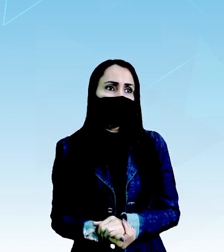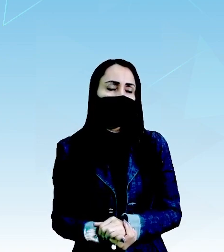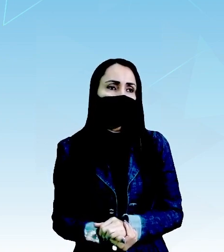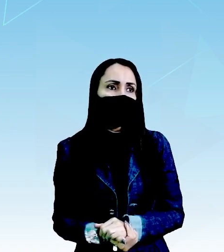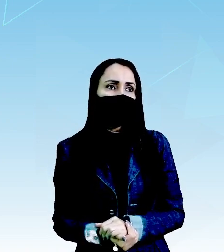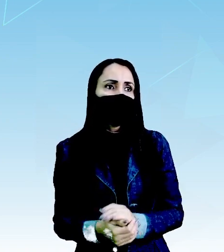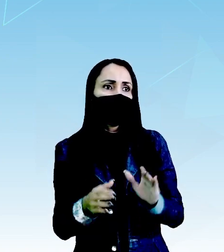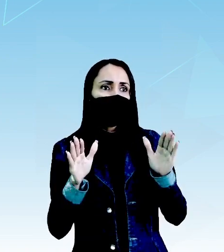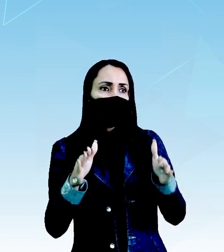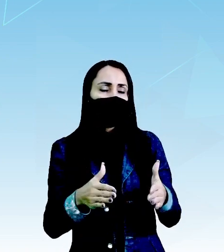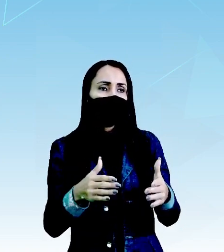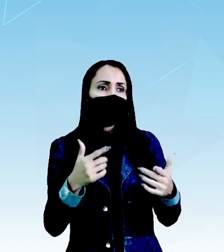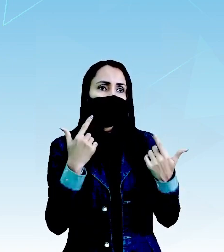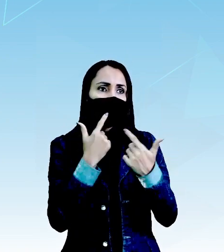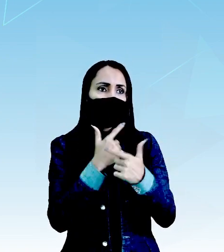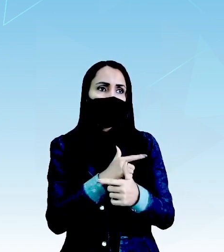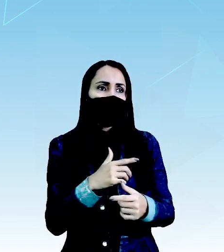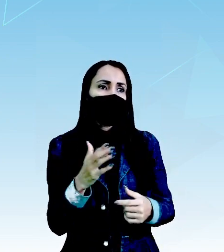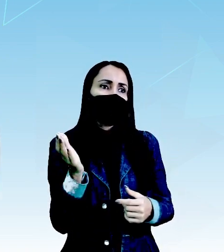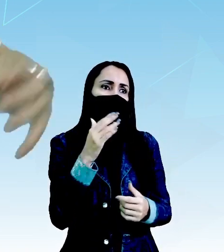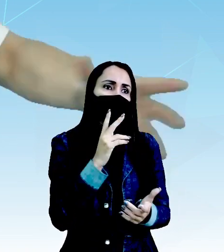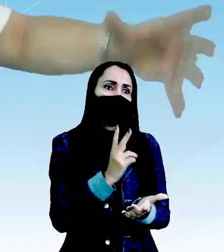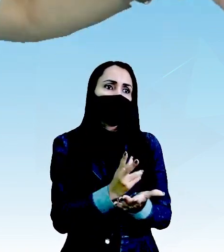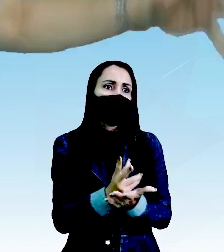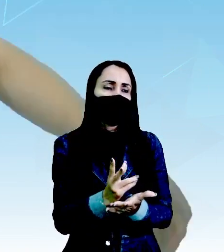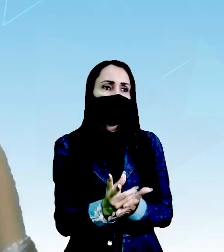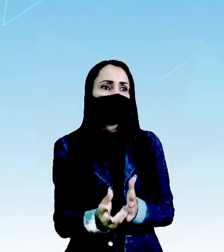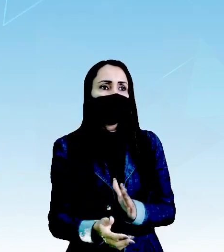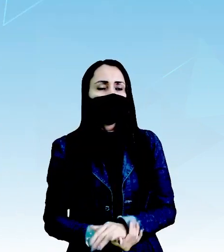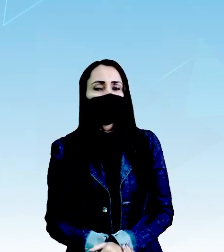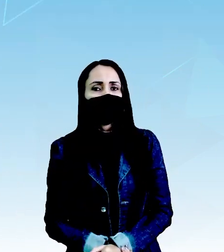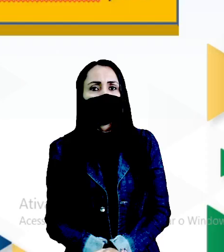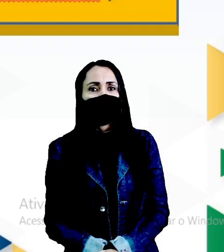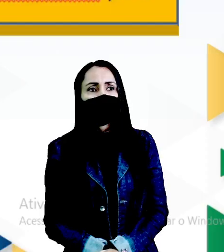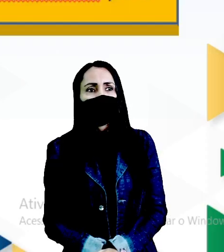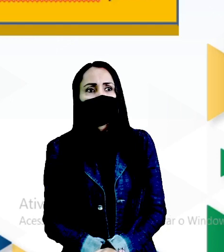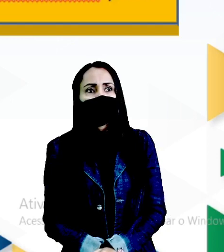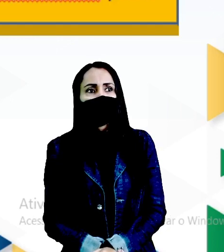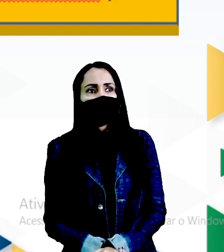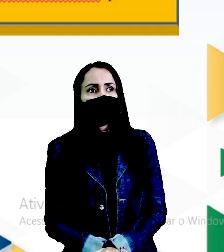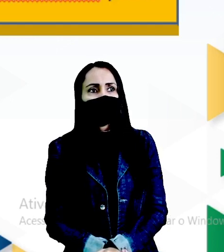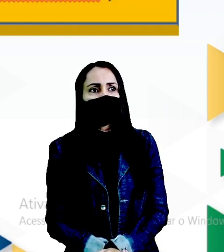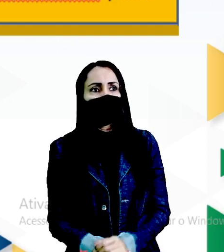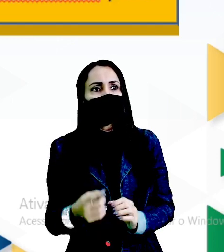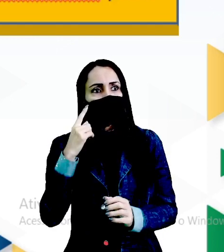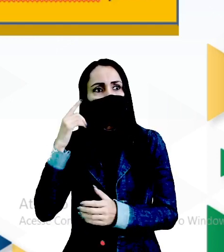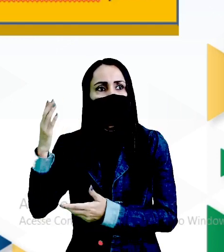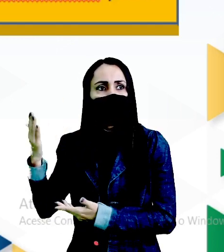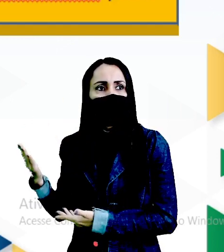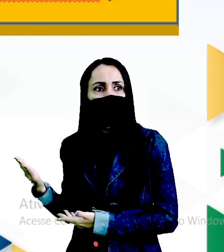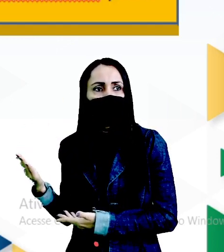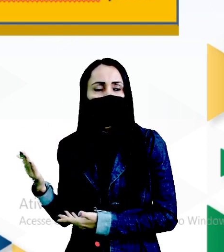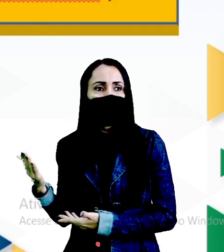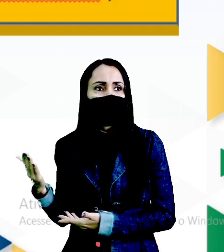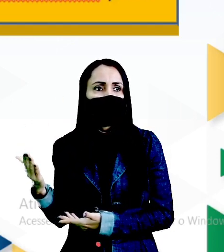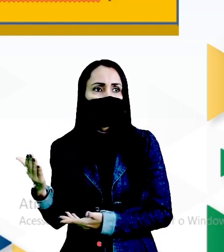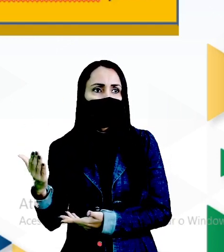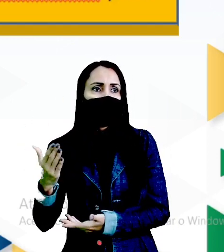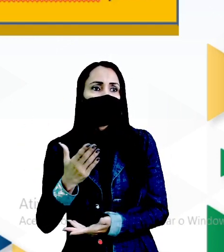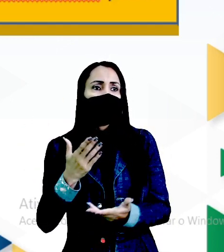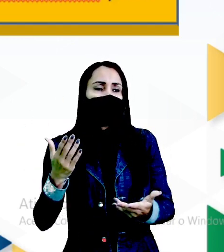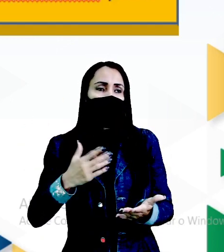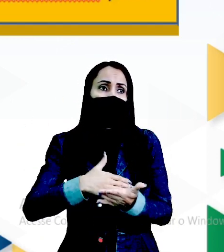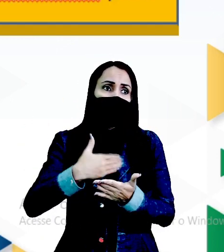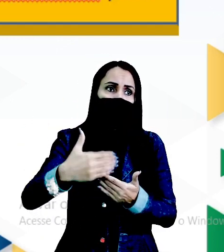riso. E vamos caminhando. Mas o que é uma ambiguidade? Como há na tela, A ambiguidade é um efeito decorrente